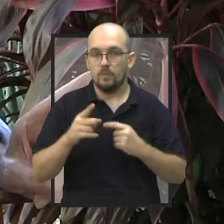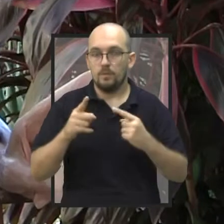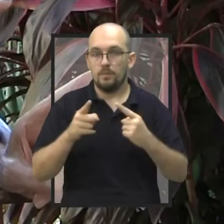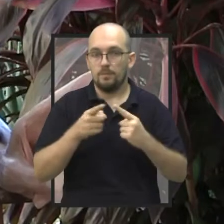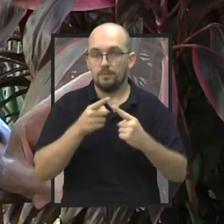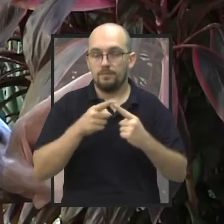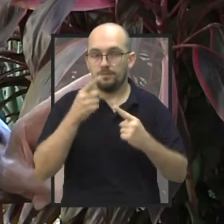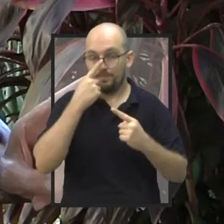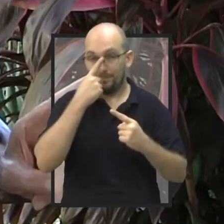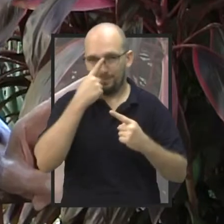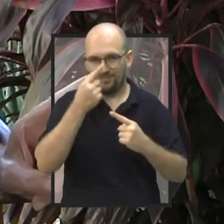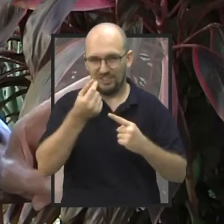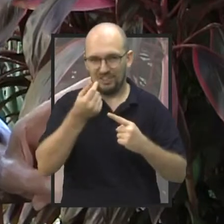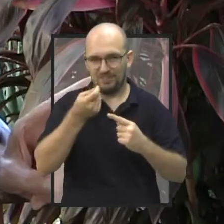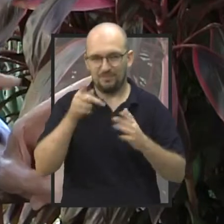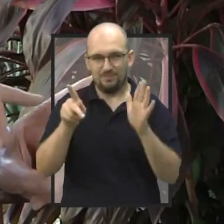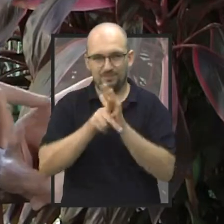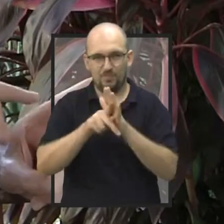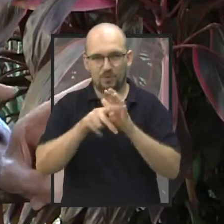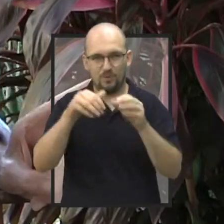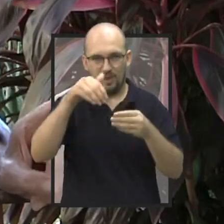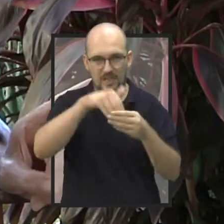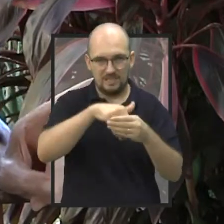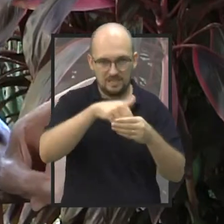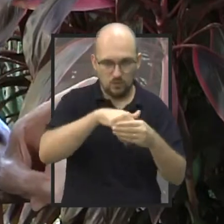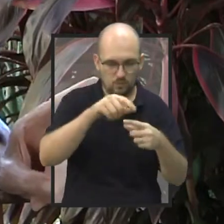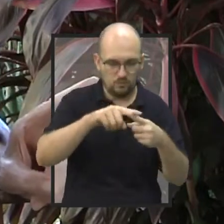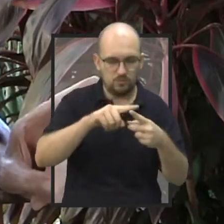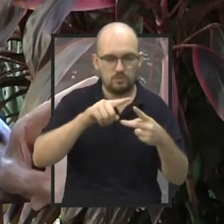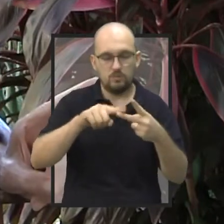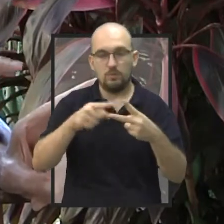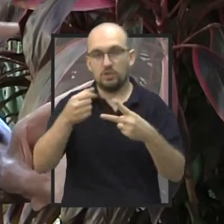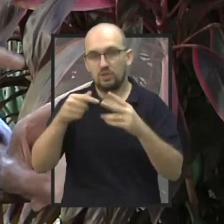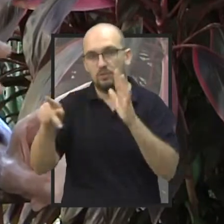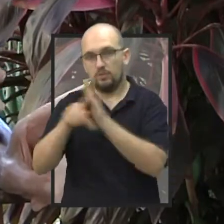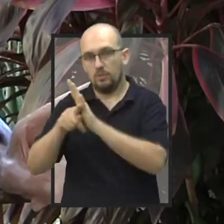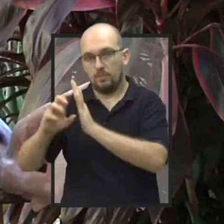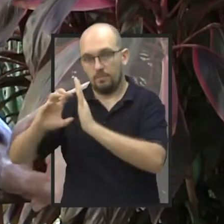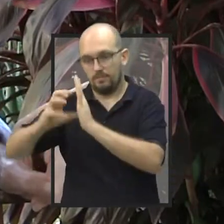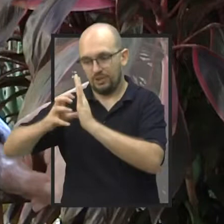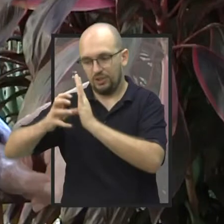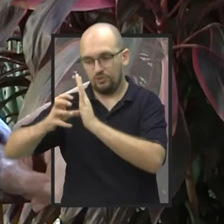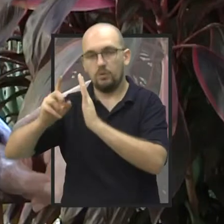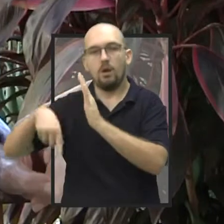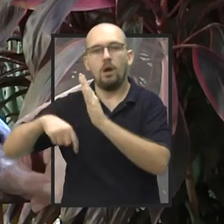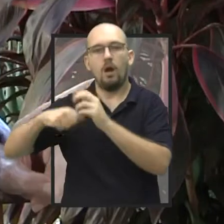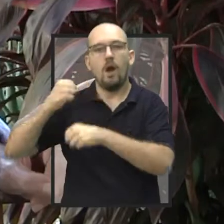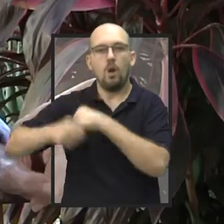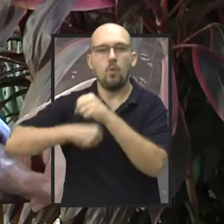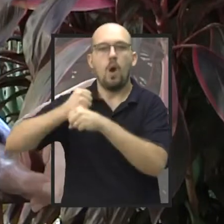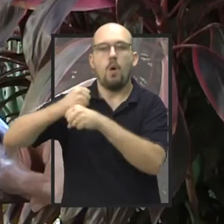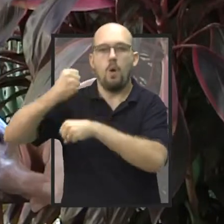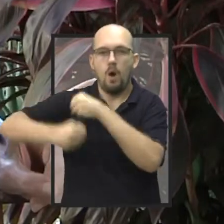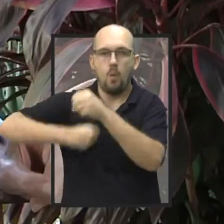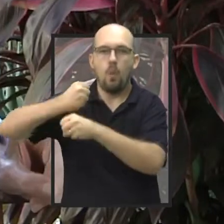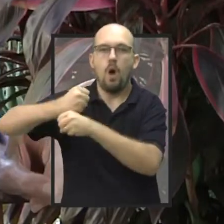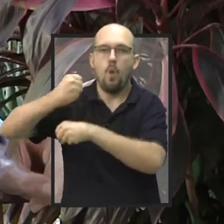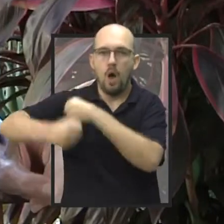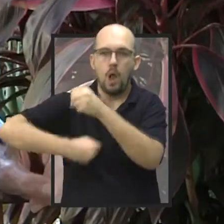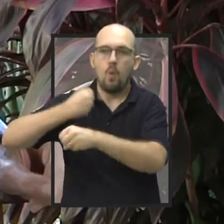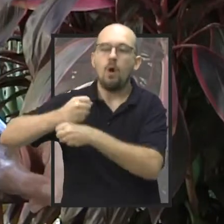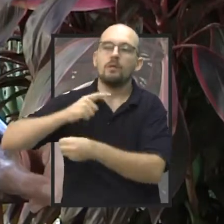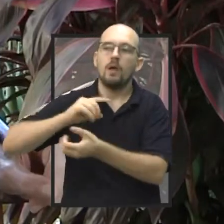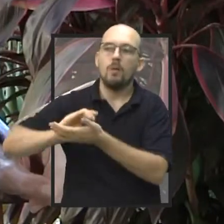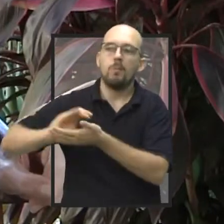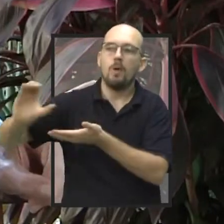Esse destinado às eleições e os destinados aos partidos. Destinado ao partido é anual. Todo ano vai dinheiro